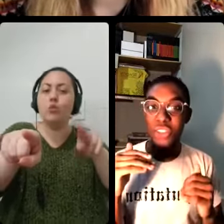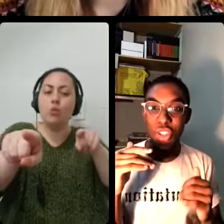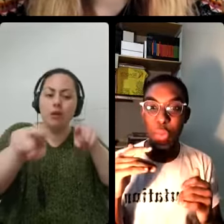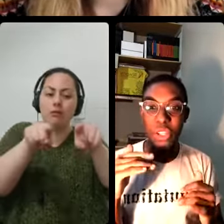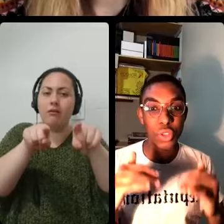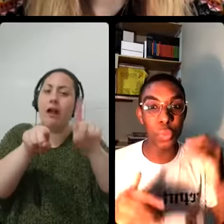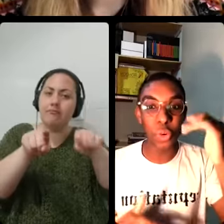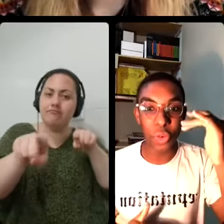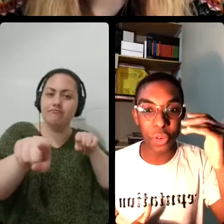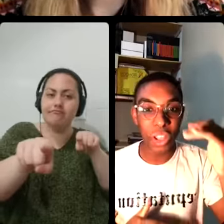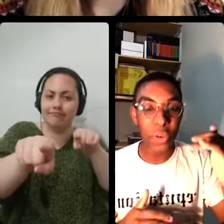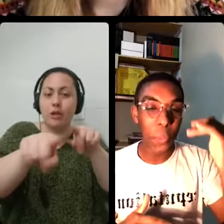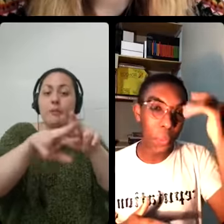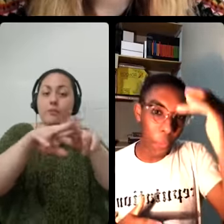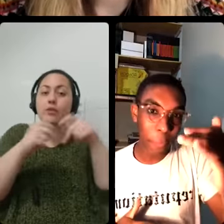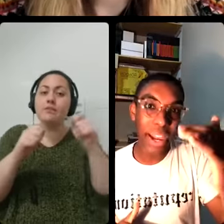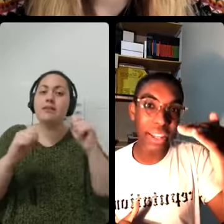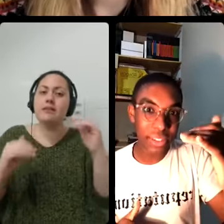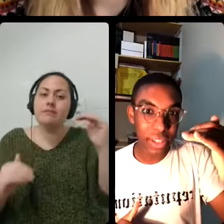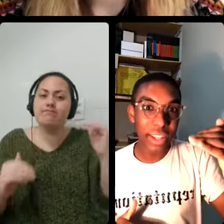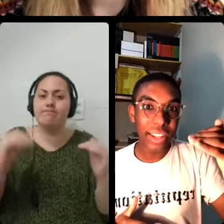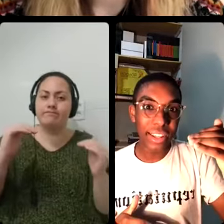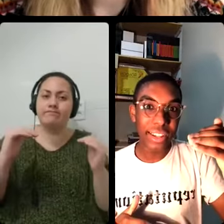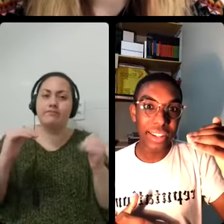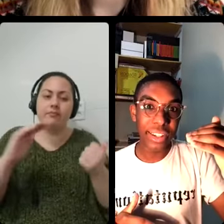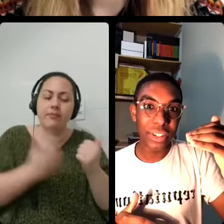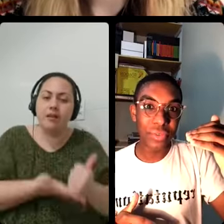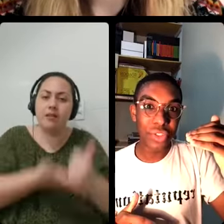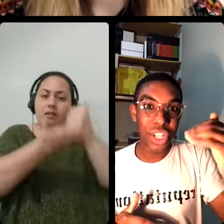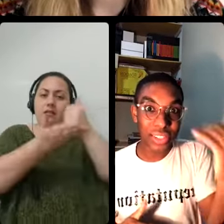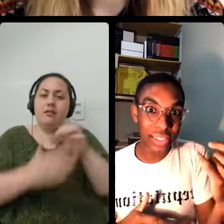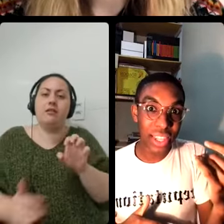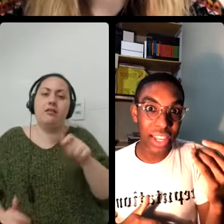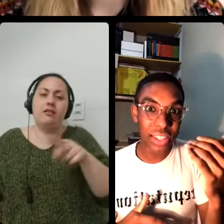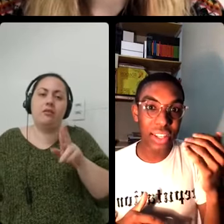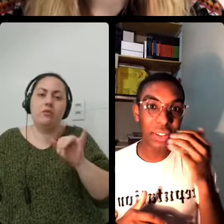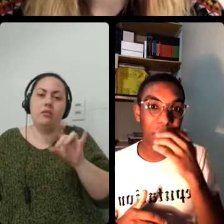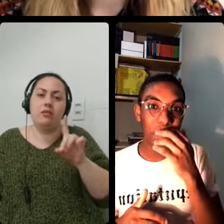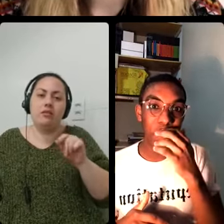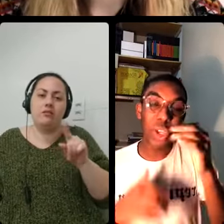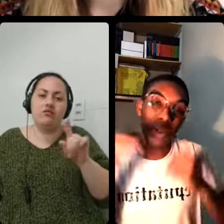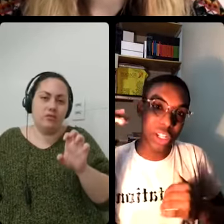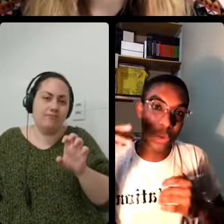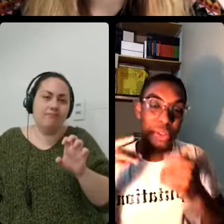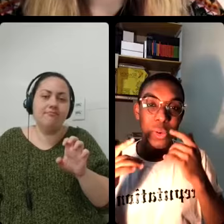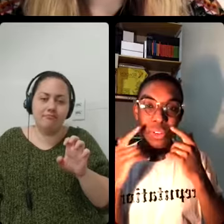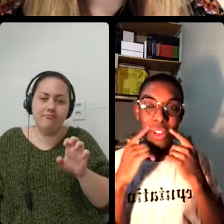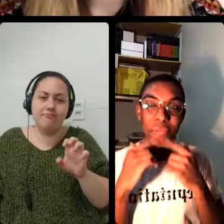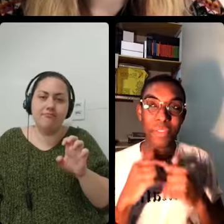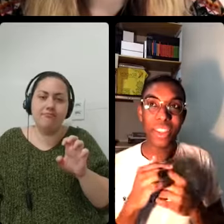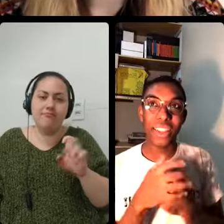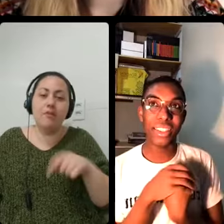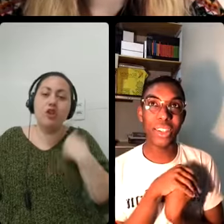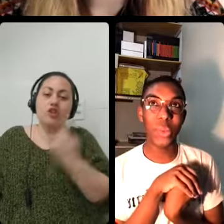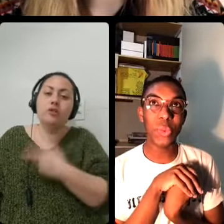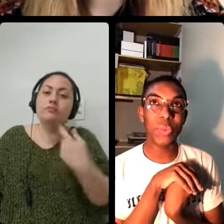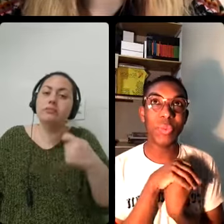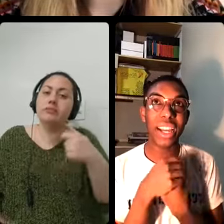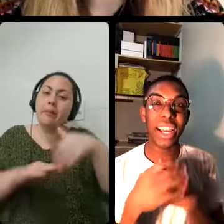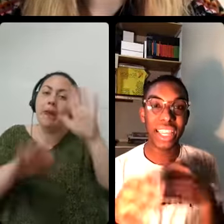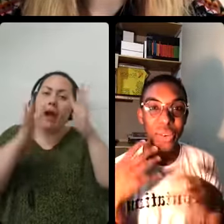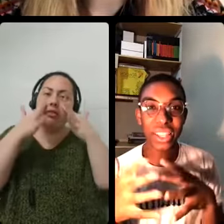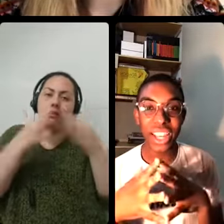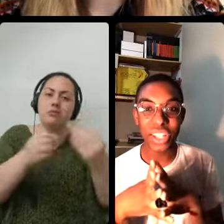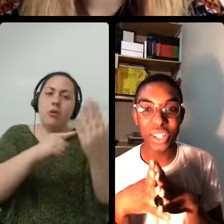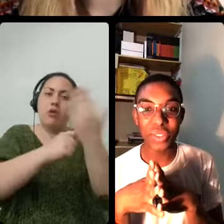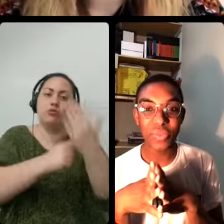porque talvez a gente Uhum. precise um pouco mais de assistência do que outras pessoas, né? Sim, Então, sim,